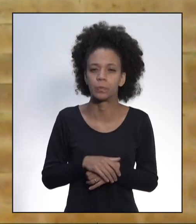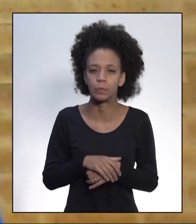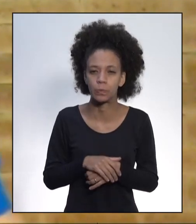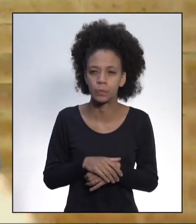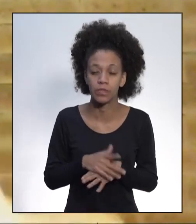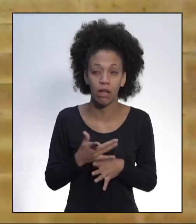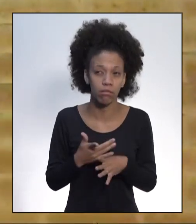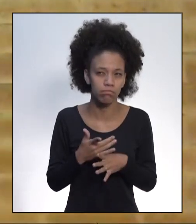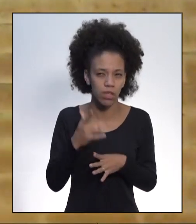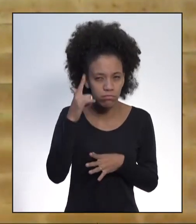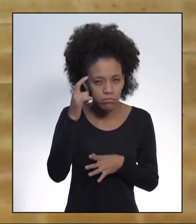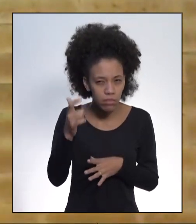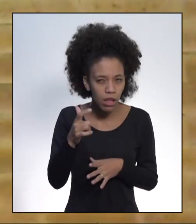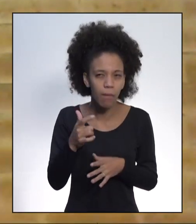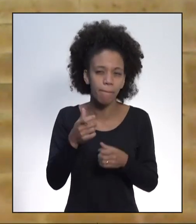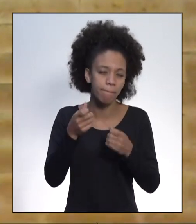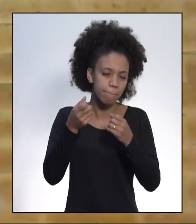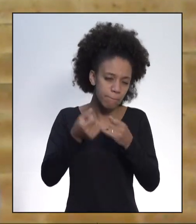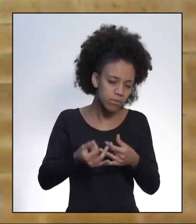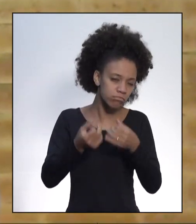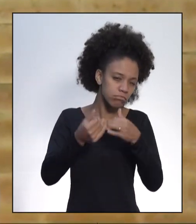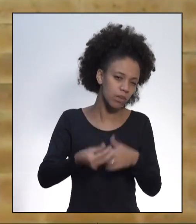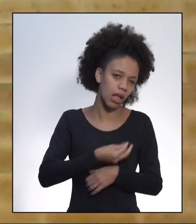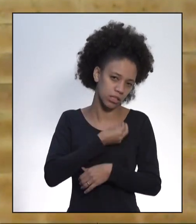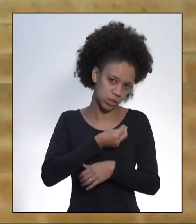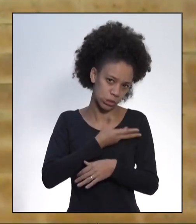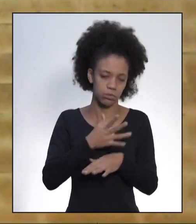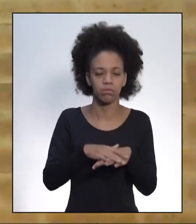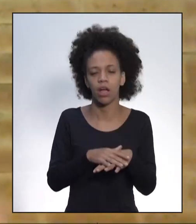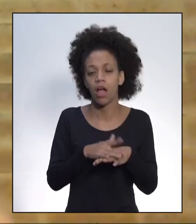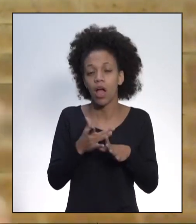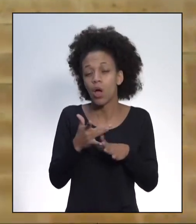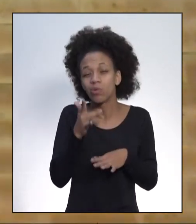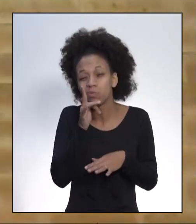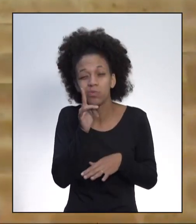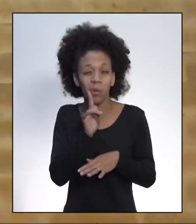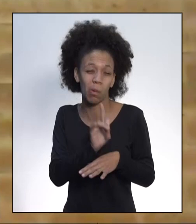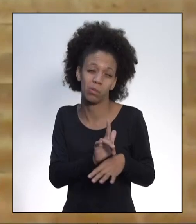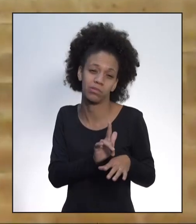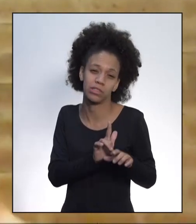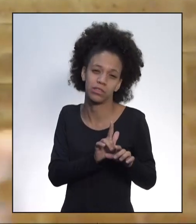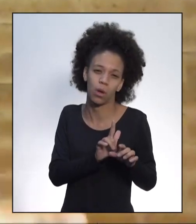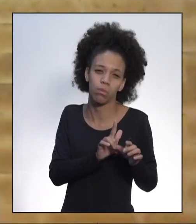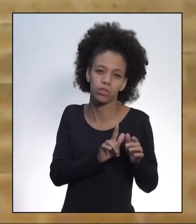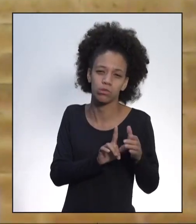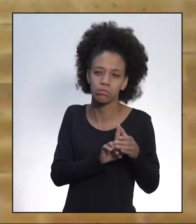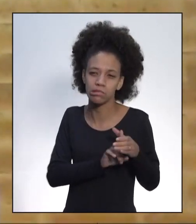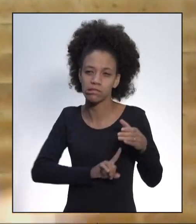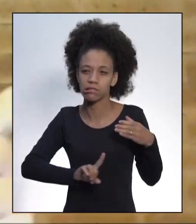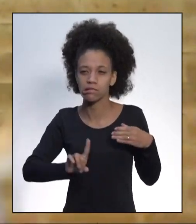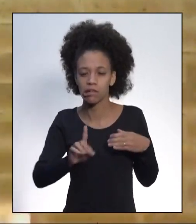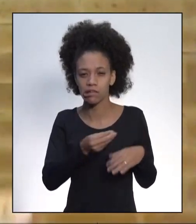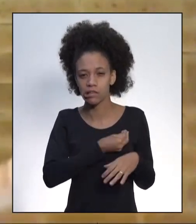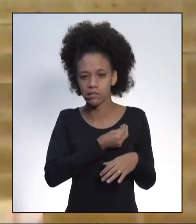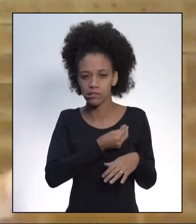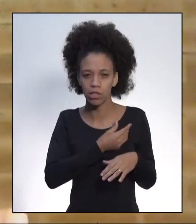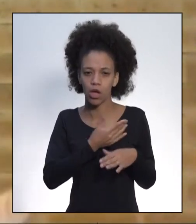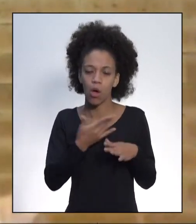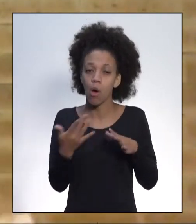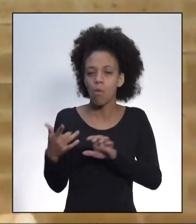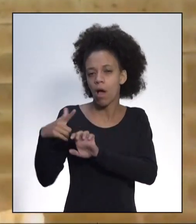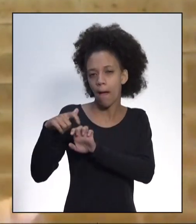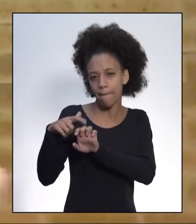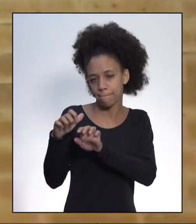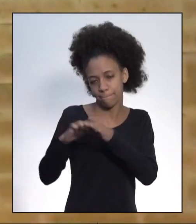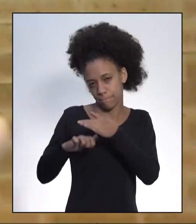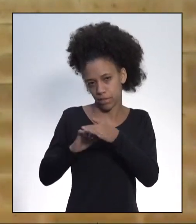E a ideia de eu contar um pouquinho da minha história para vocês é porque eu não consigo desassociar minha história pessoal de vida com o sucesso que eu tenho hoje com